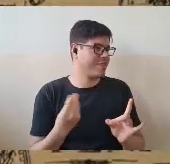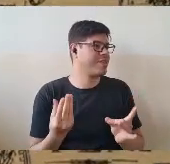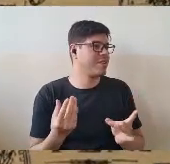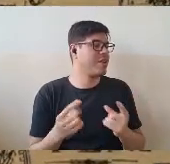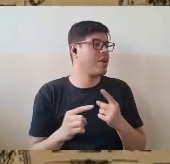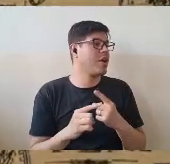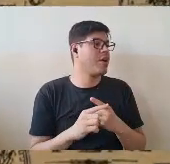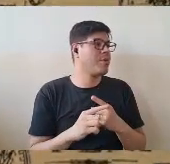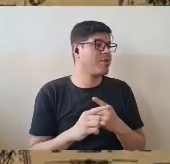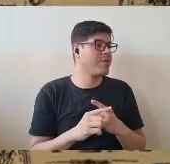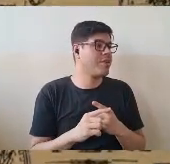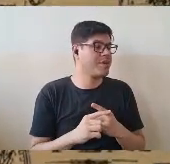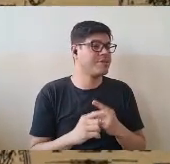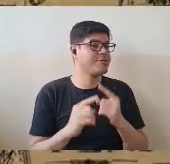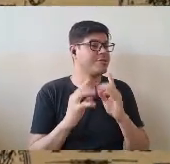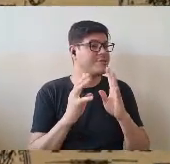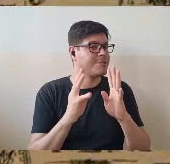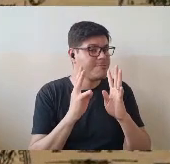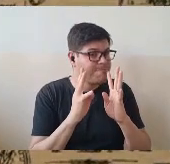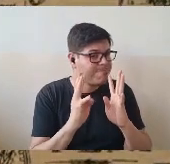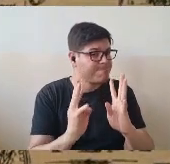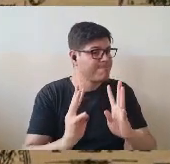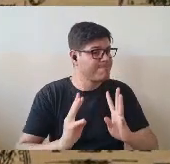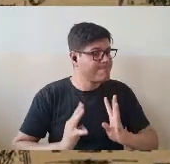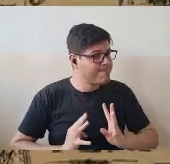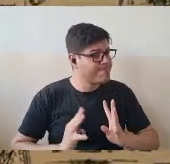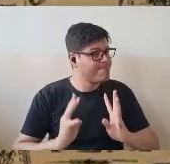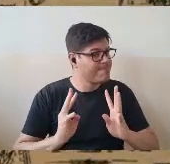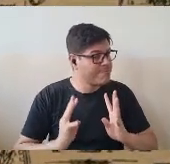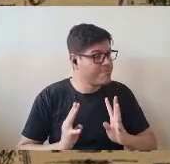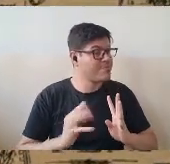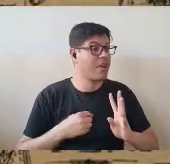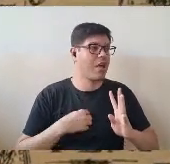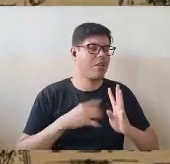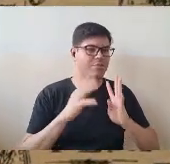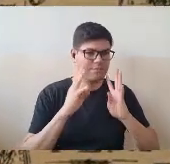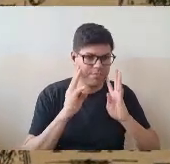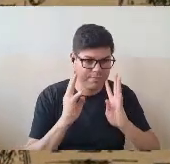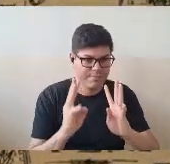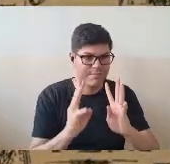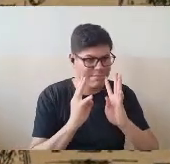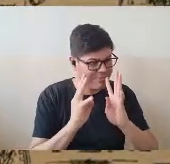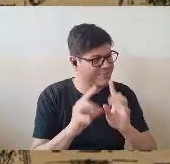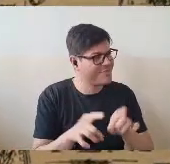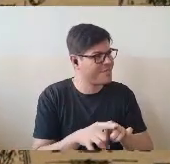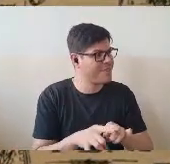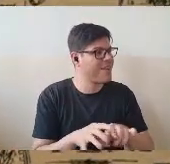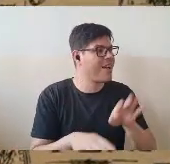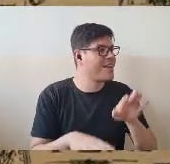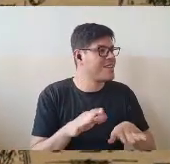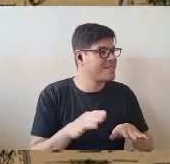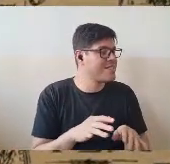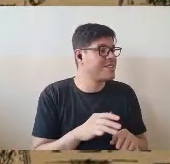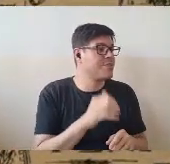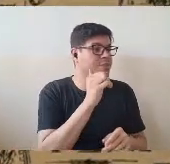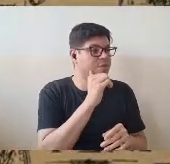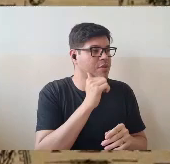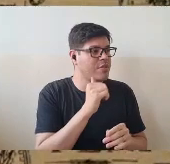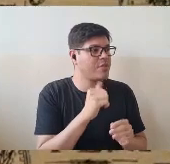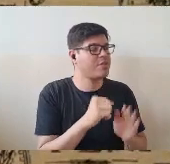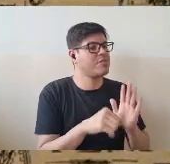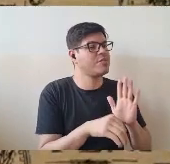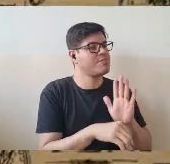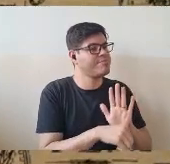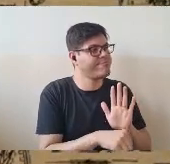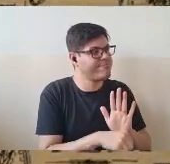acontecendo, tá? Muitas vezes vai a babá ou então a avó no lugar. Não funciona bem. Realmente me dói isso daí, você É. está